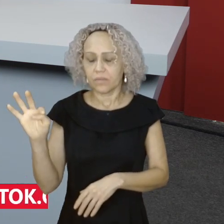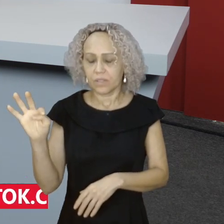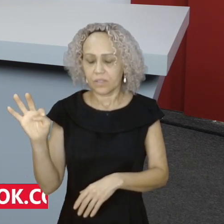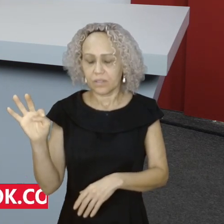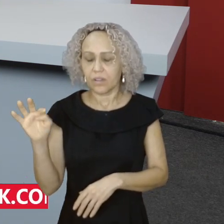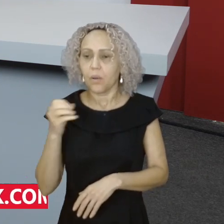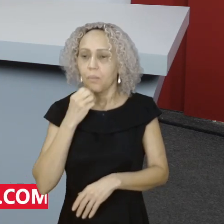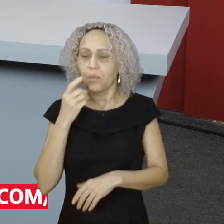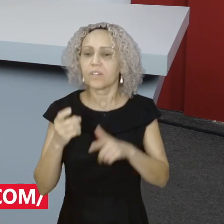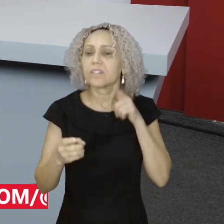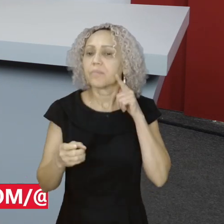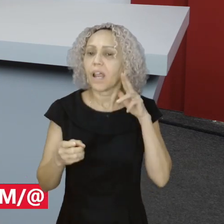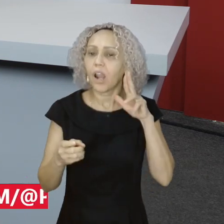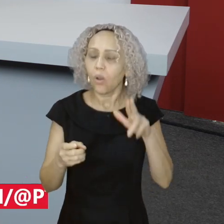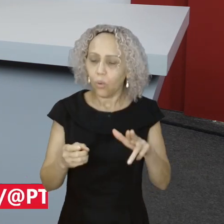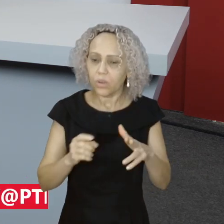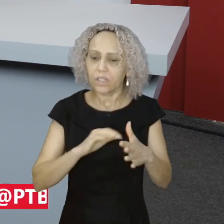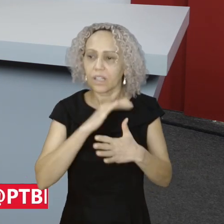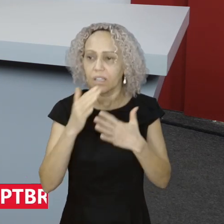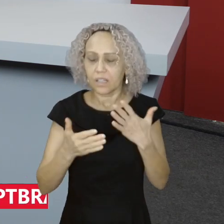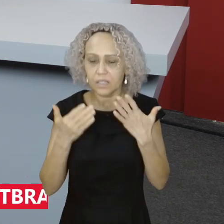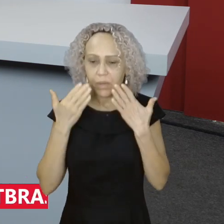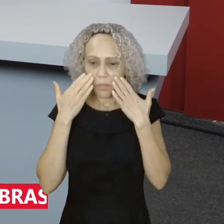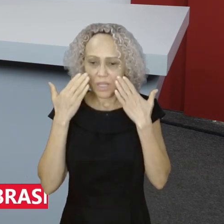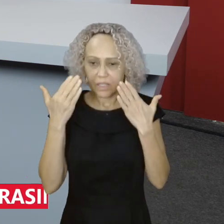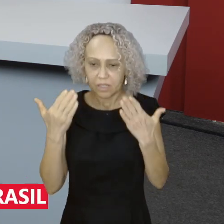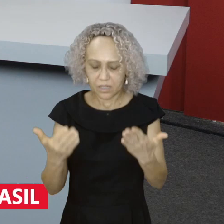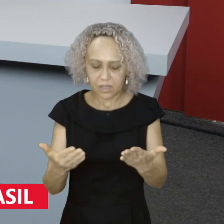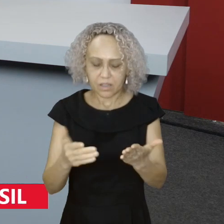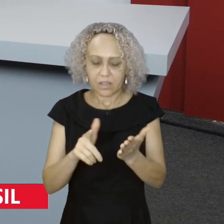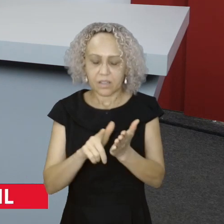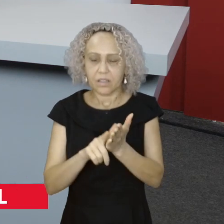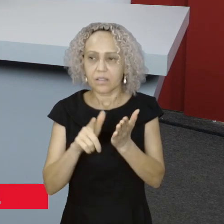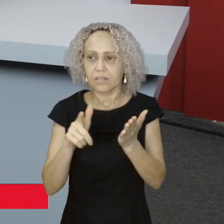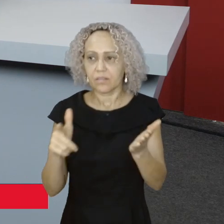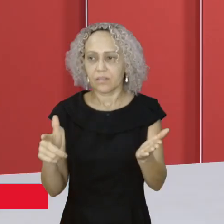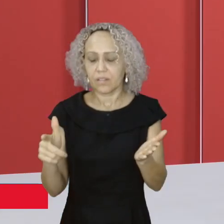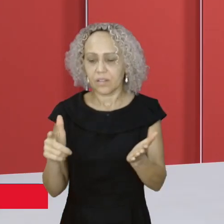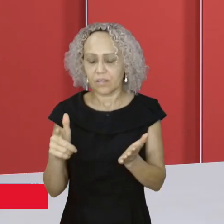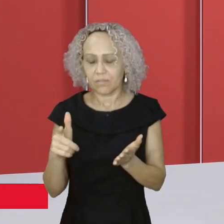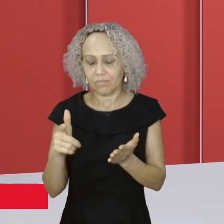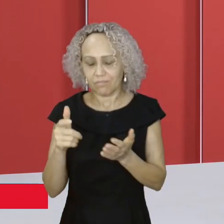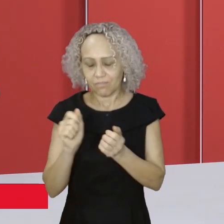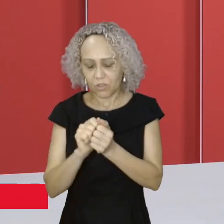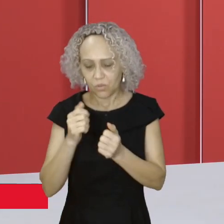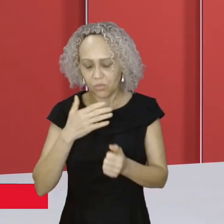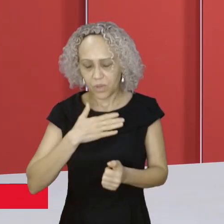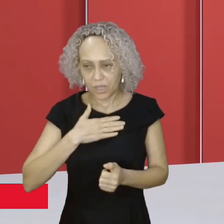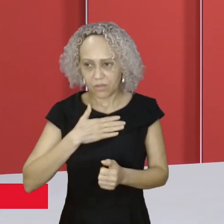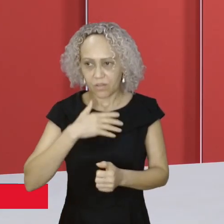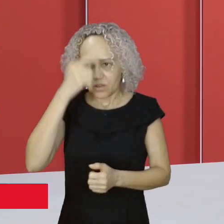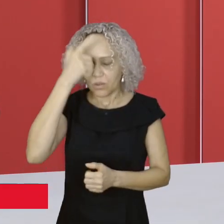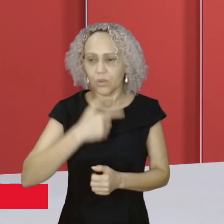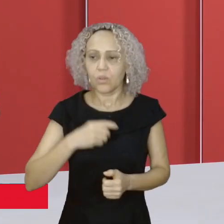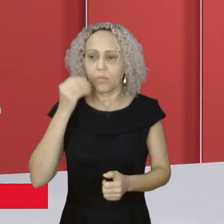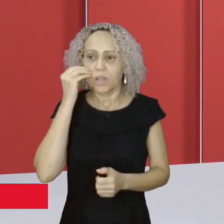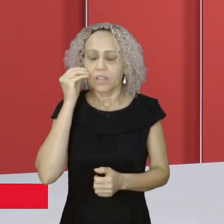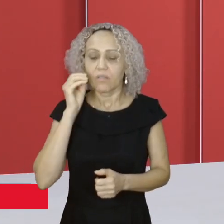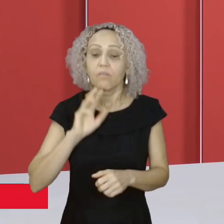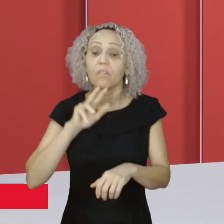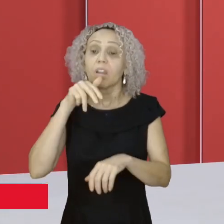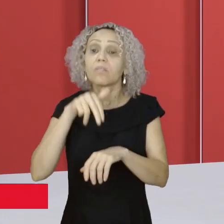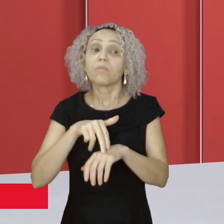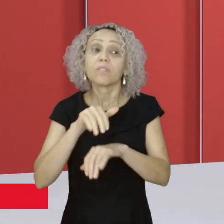para a Lúcia, que está nas Libras hoje apresentando este jornal comigo. Eu sou Amanda Guerra e eu falo com você do estúdio da Rede Povo